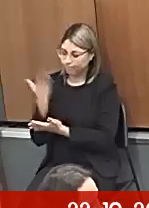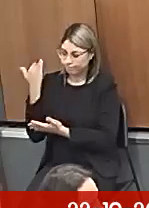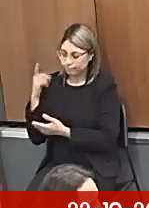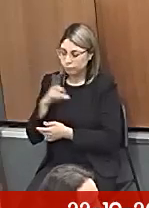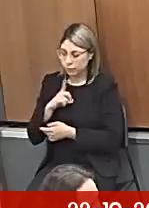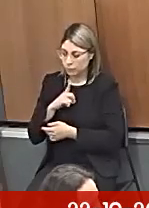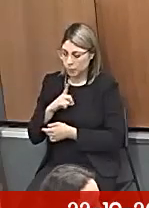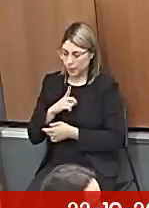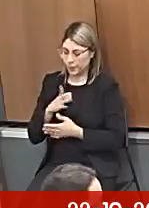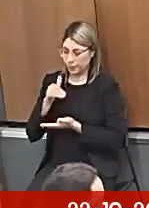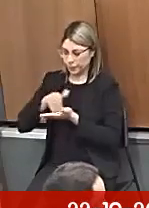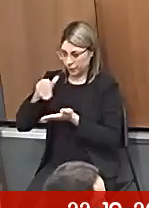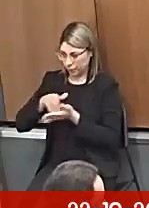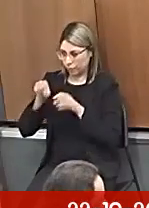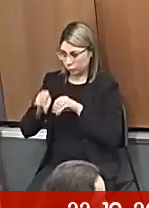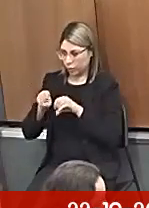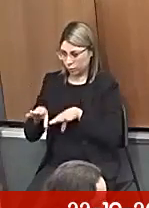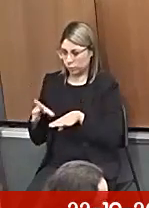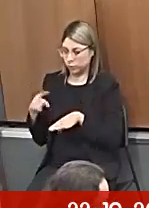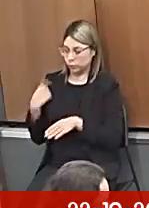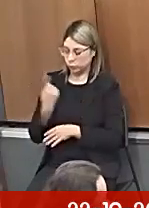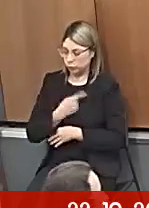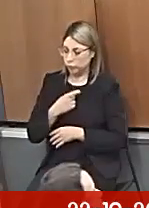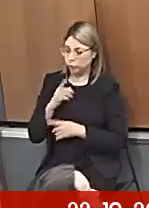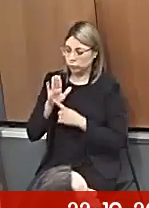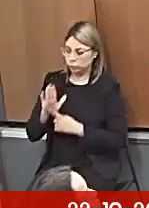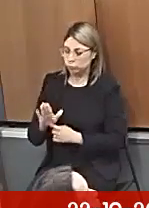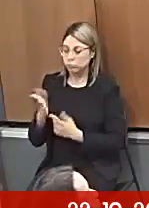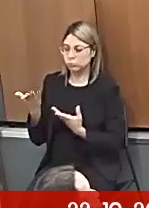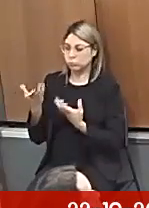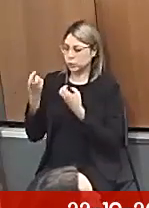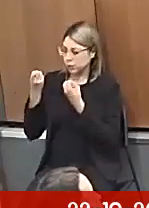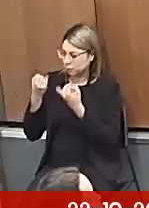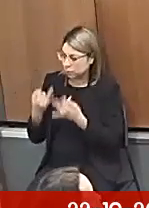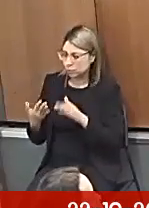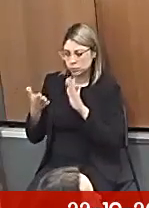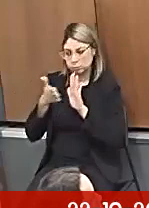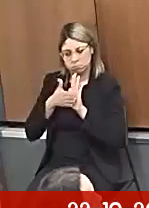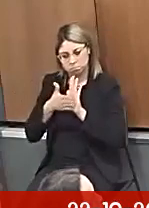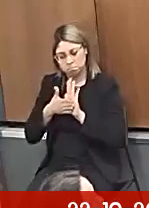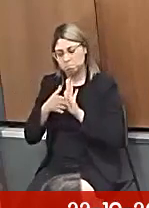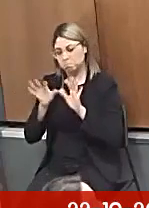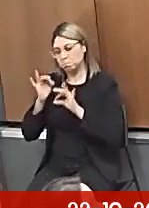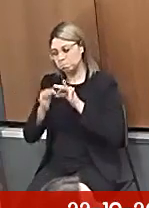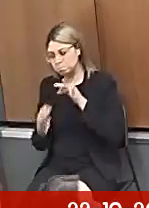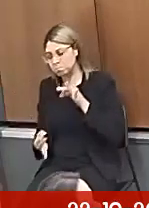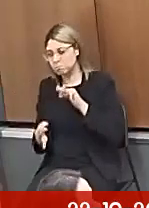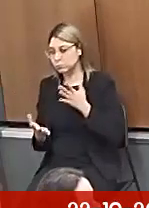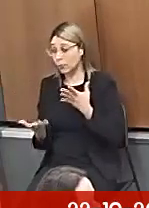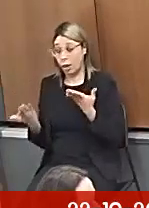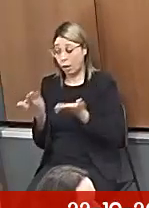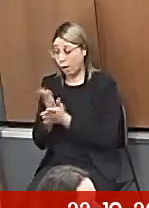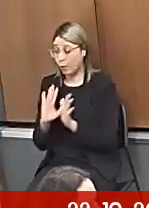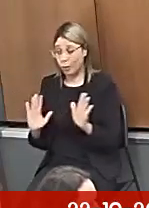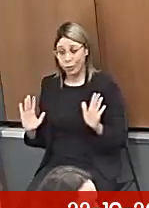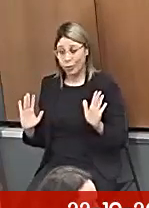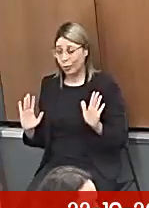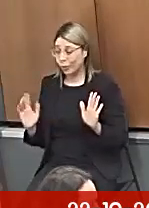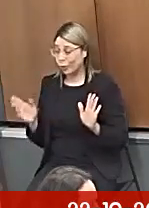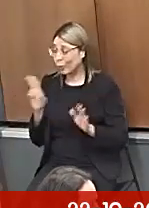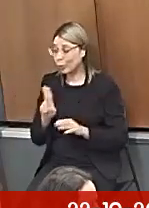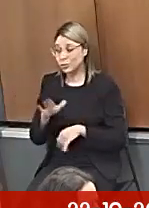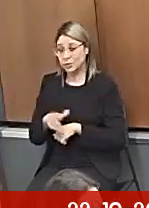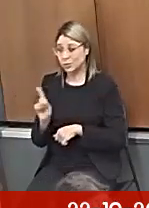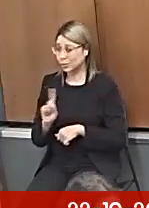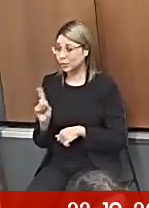na Secretaria de Educação foi por água abaixo. Ela não existe mais. Os cursos